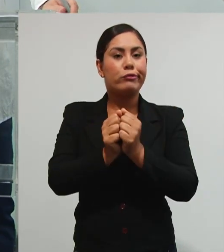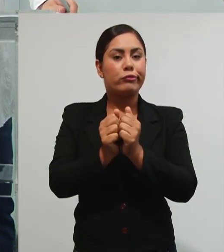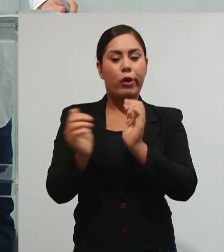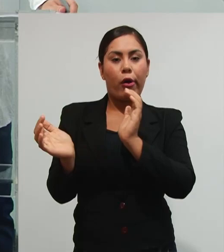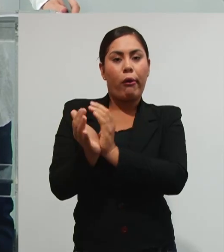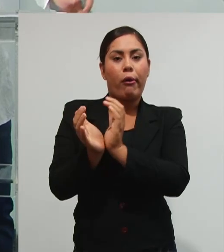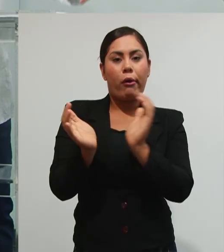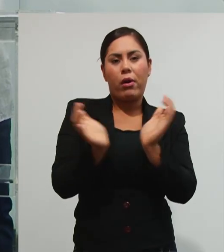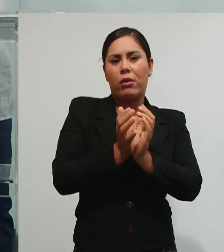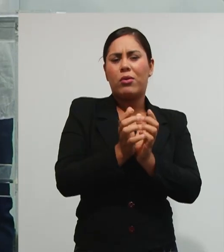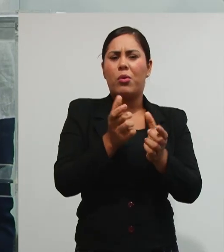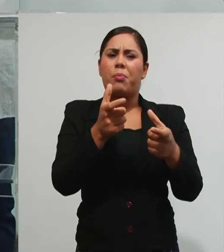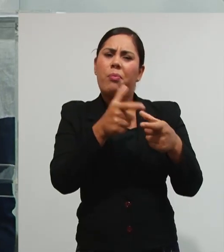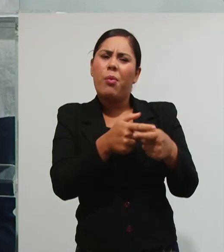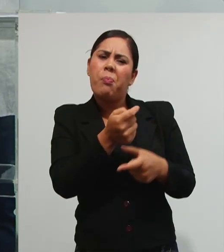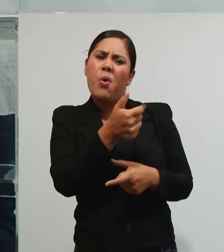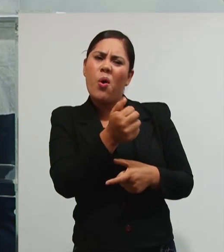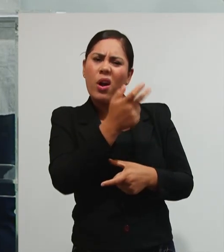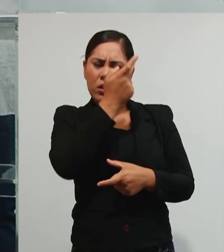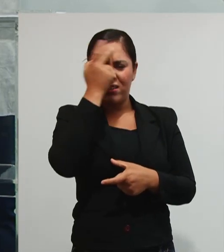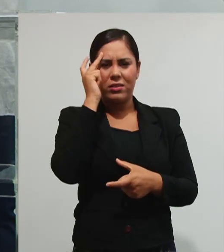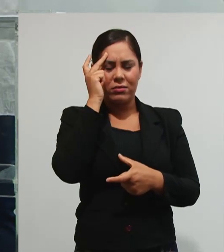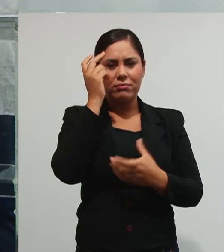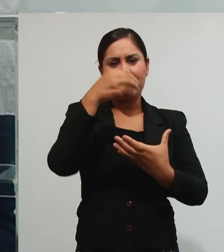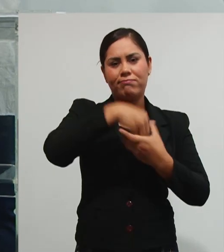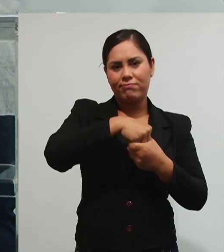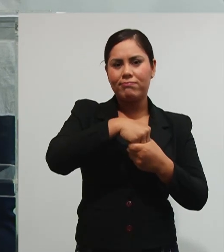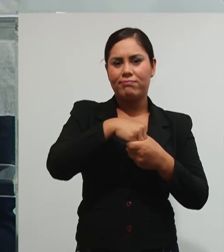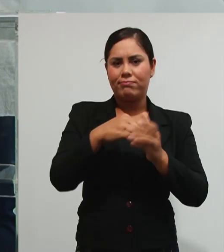esses grupos sejam pequenos, né?